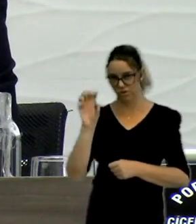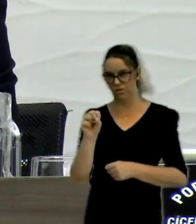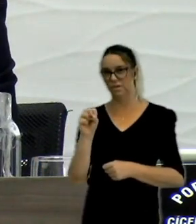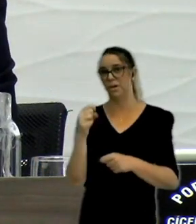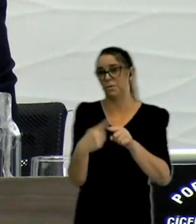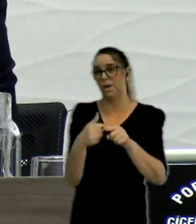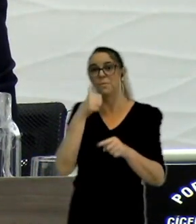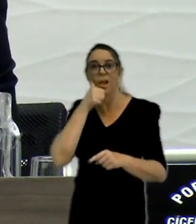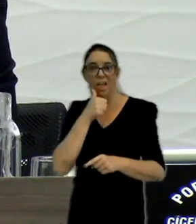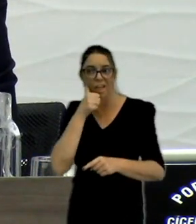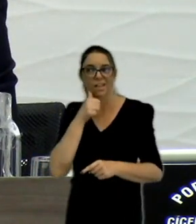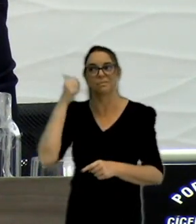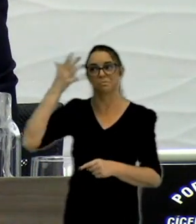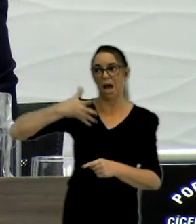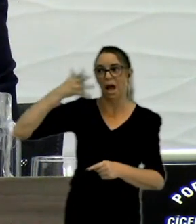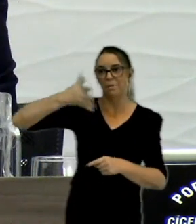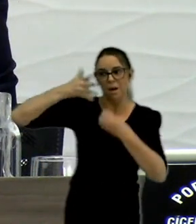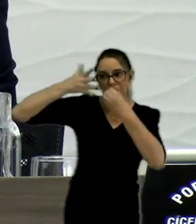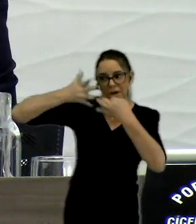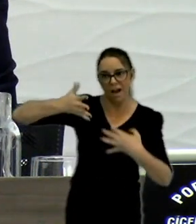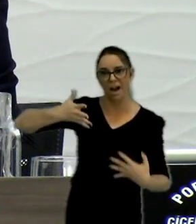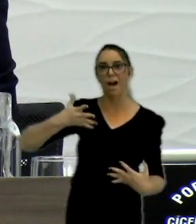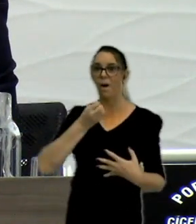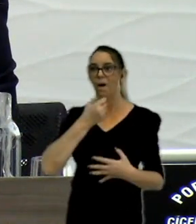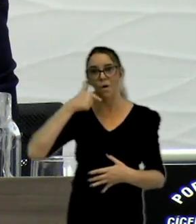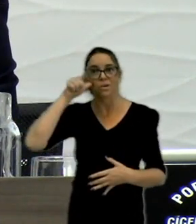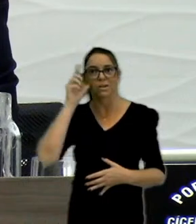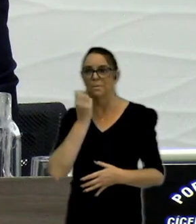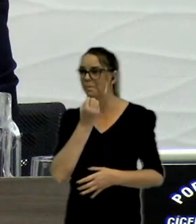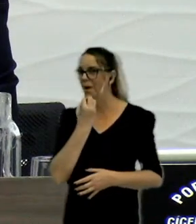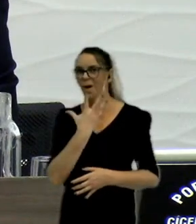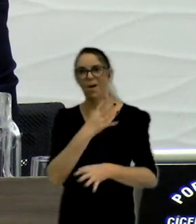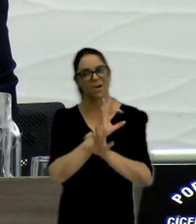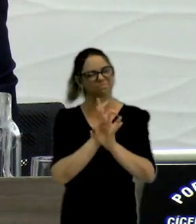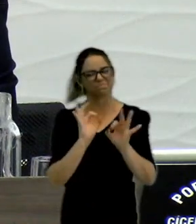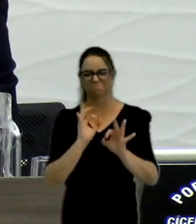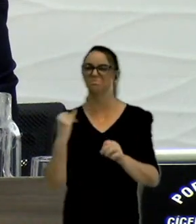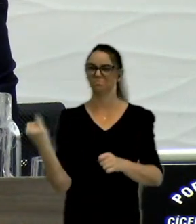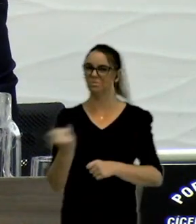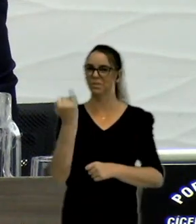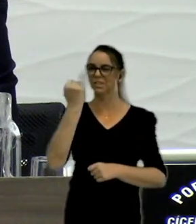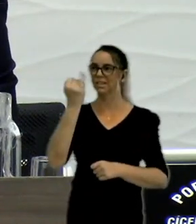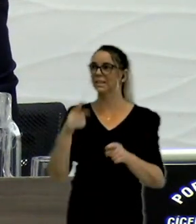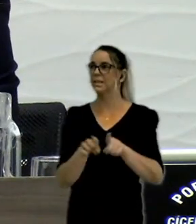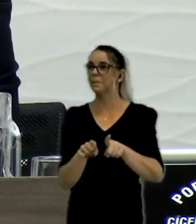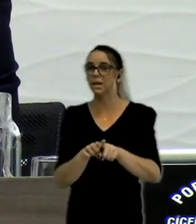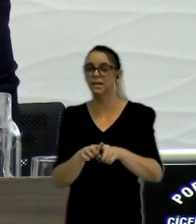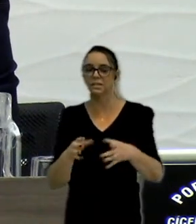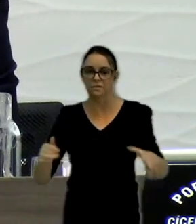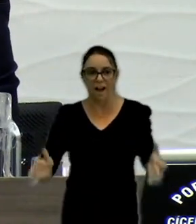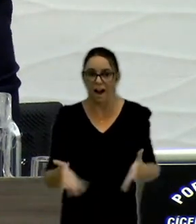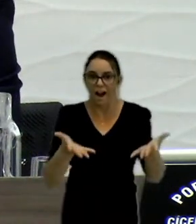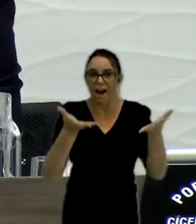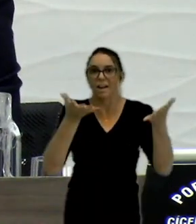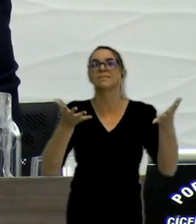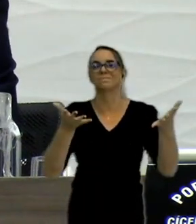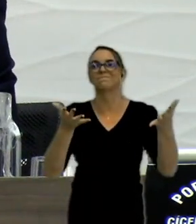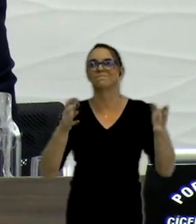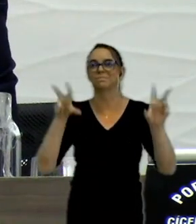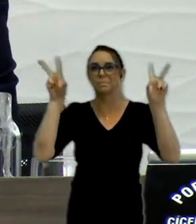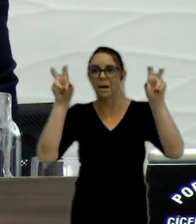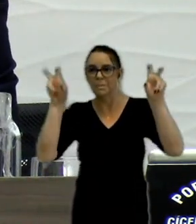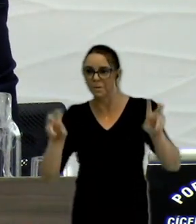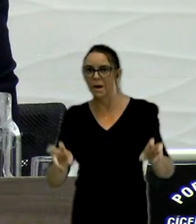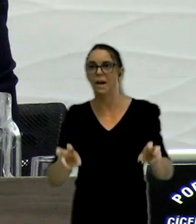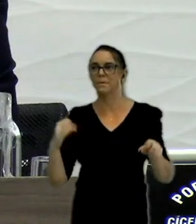Deu um sentido muito importante àquela palestra, e uma motivação também, né, tratando de temas importantes